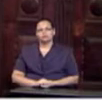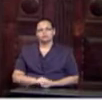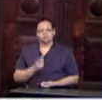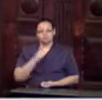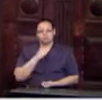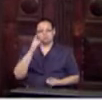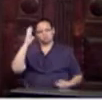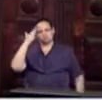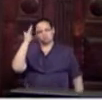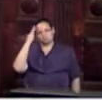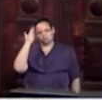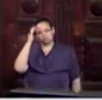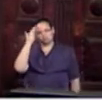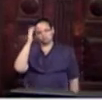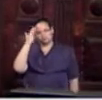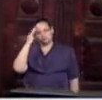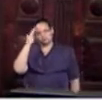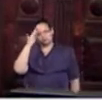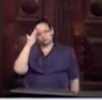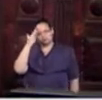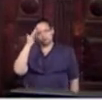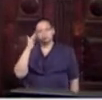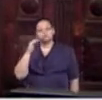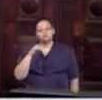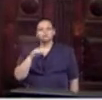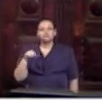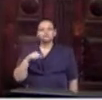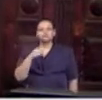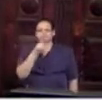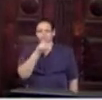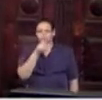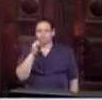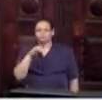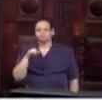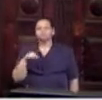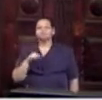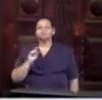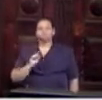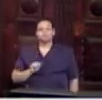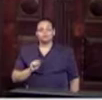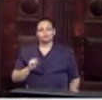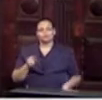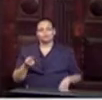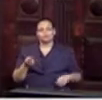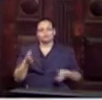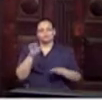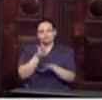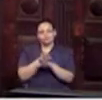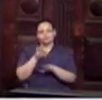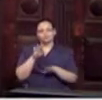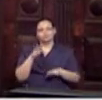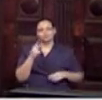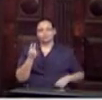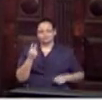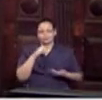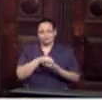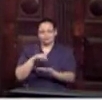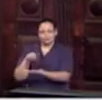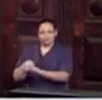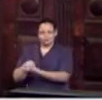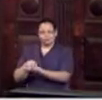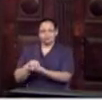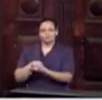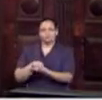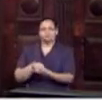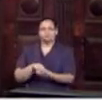houve um entendimento, houve a produção de um consenso em torno da inclusão de dois setores,